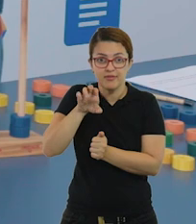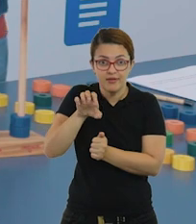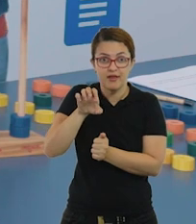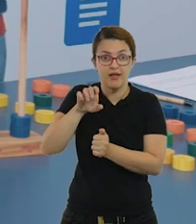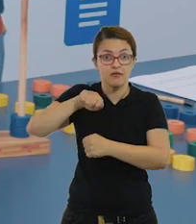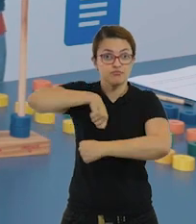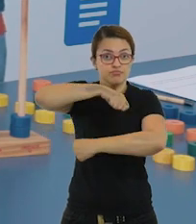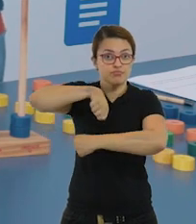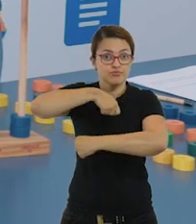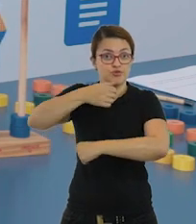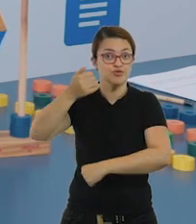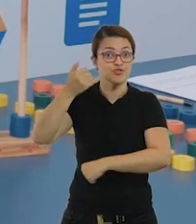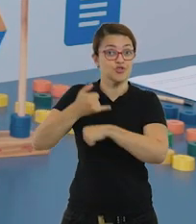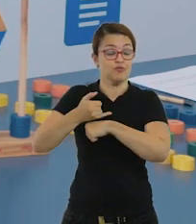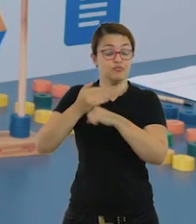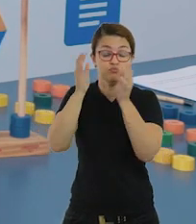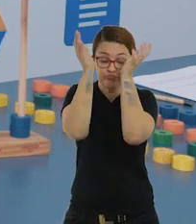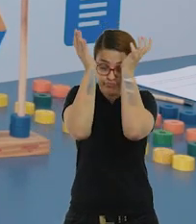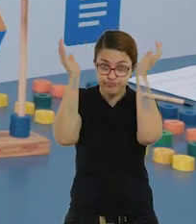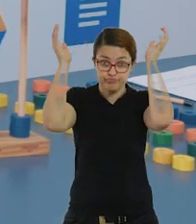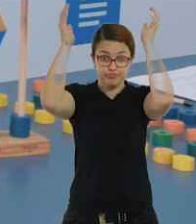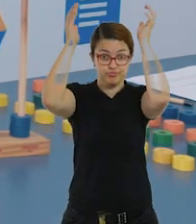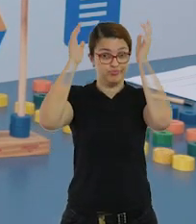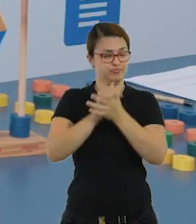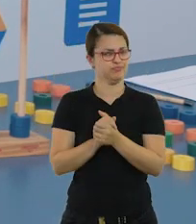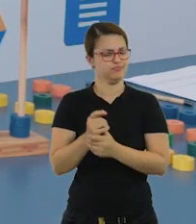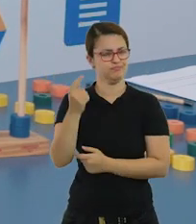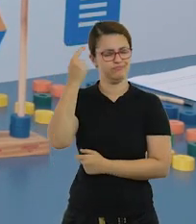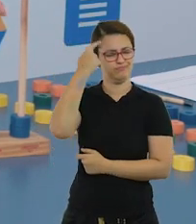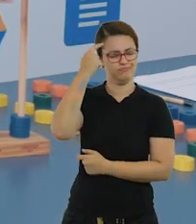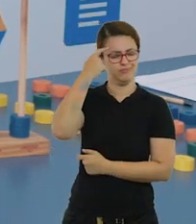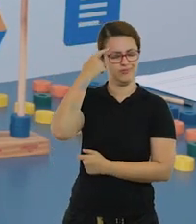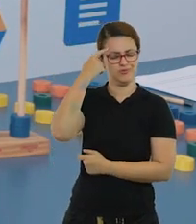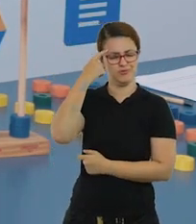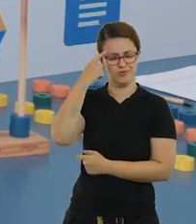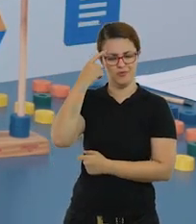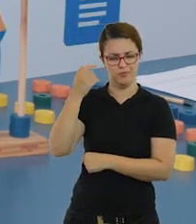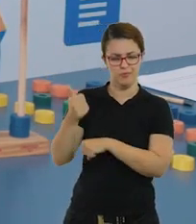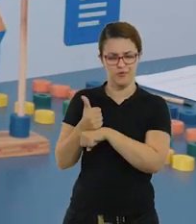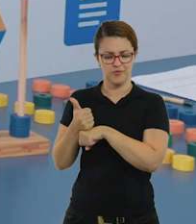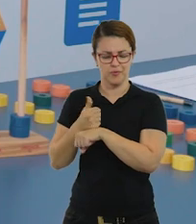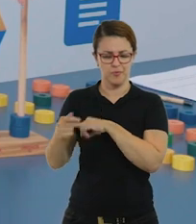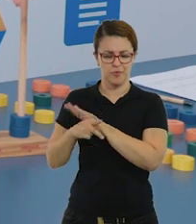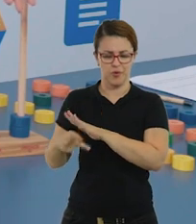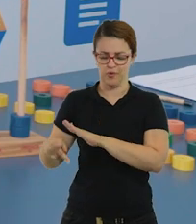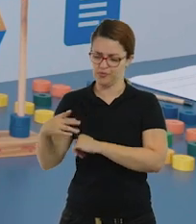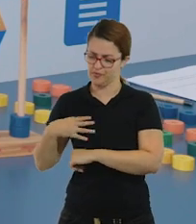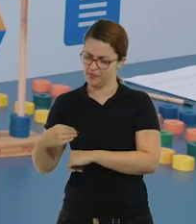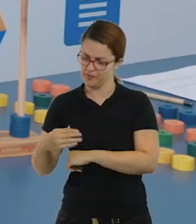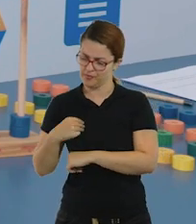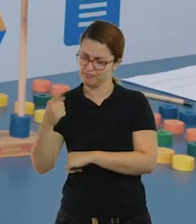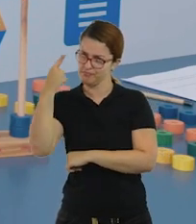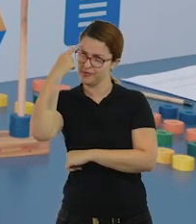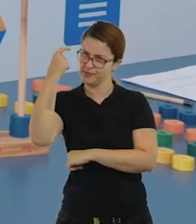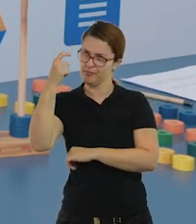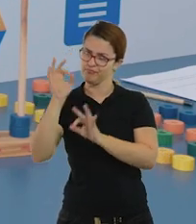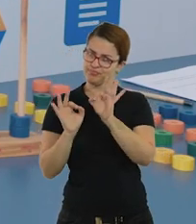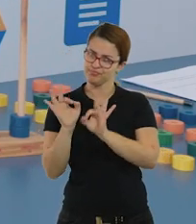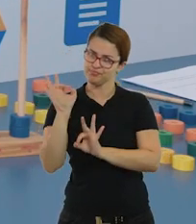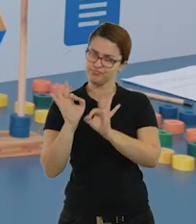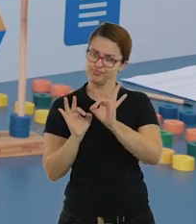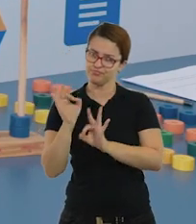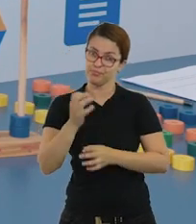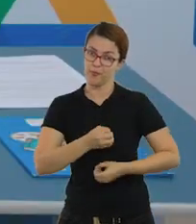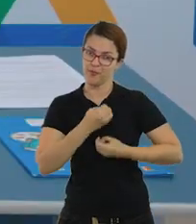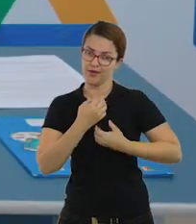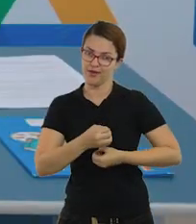de cozinha. Olha que interessante. Ela escreveu os poemas pensando na profissão do filho e depois ele leu os poemas e criou receitas de acordo com os